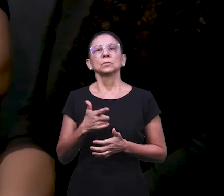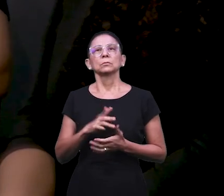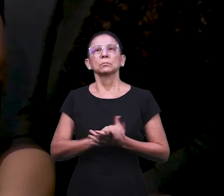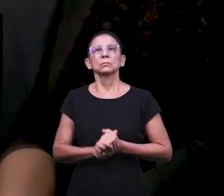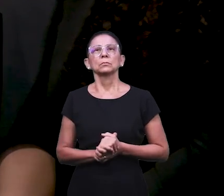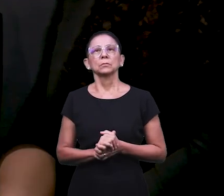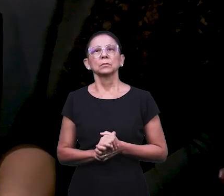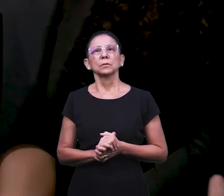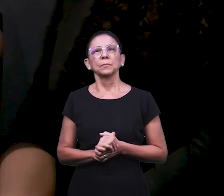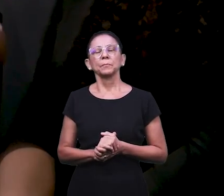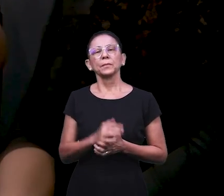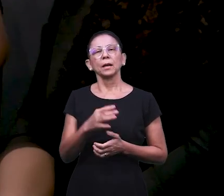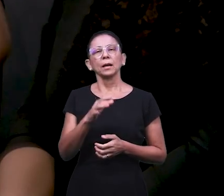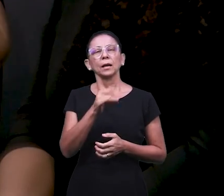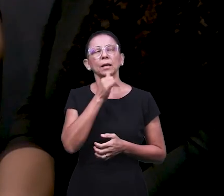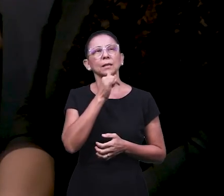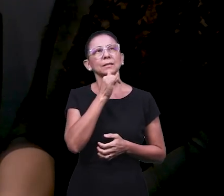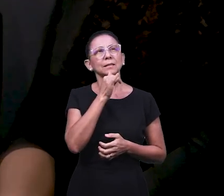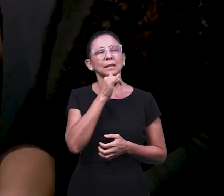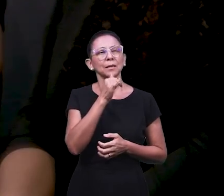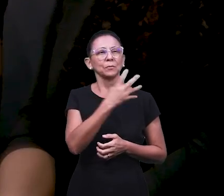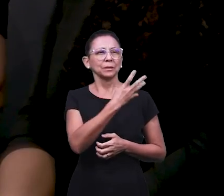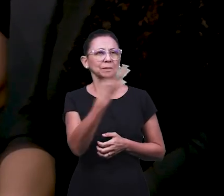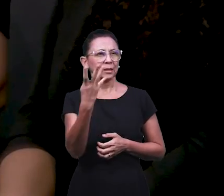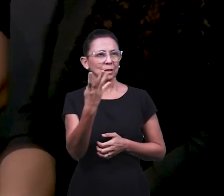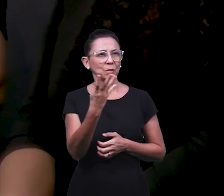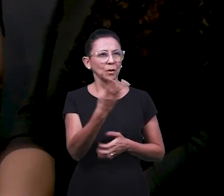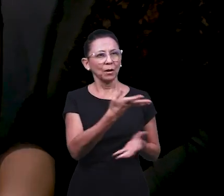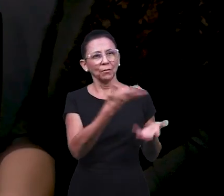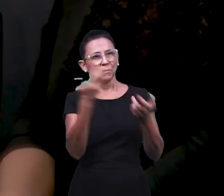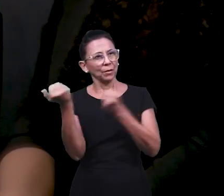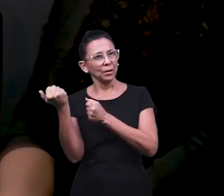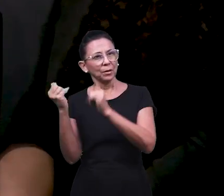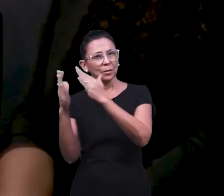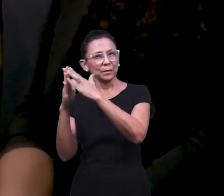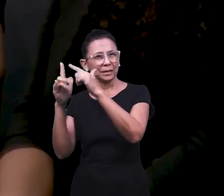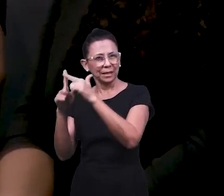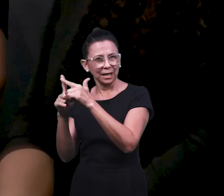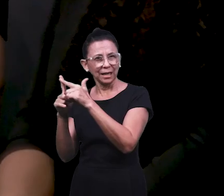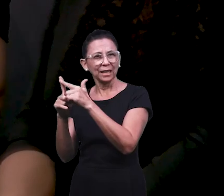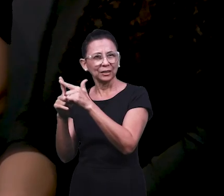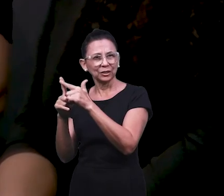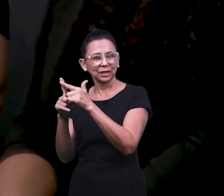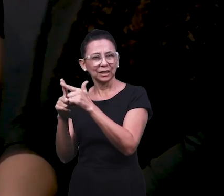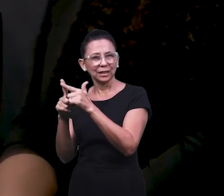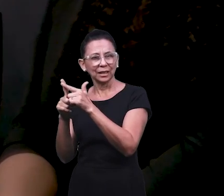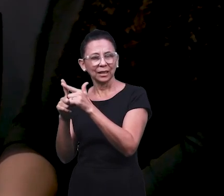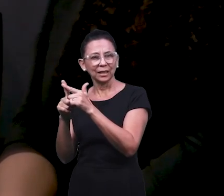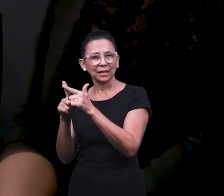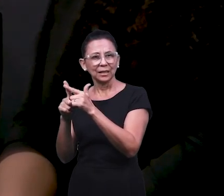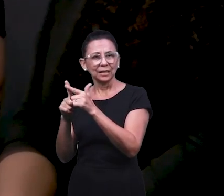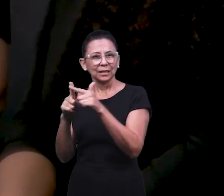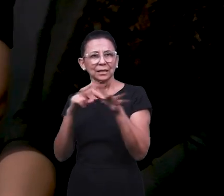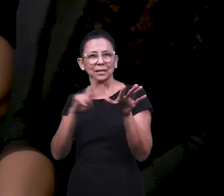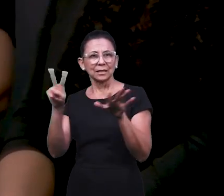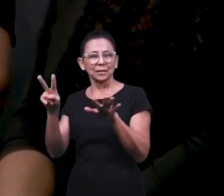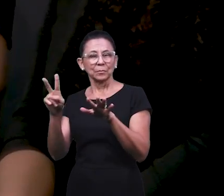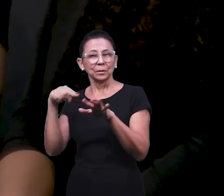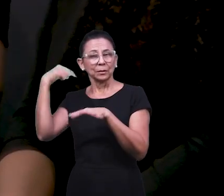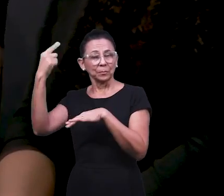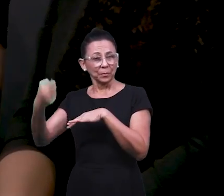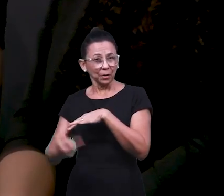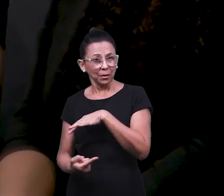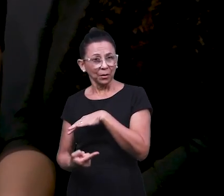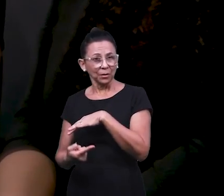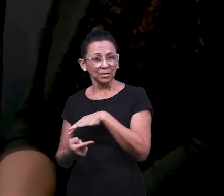que chama, vamos na minha igreja no final de semana que vem, encerramento do aniversário da igreja,